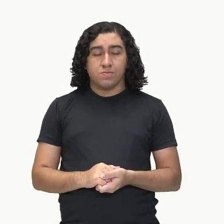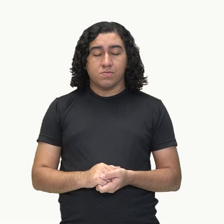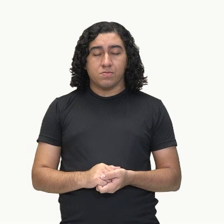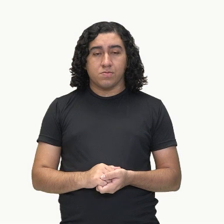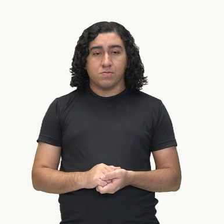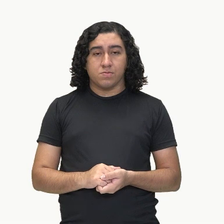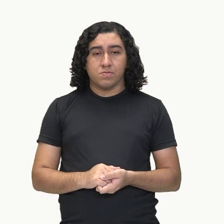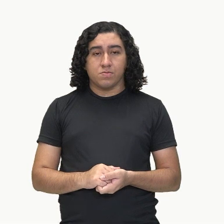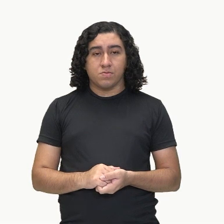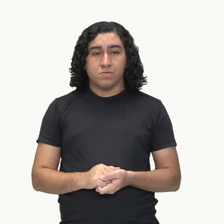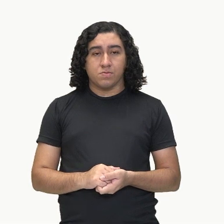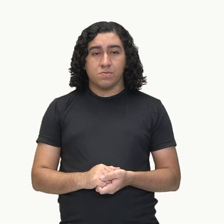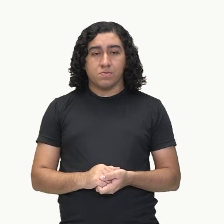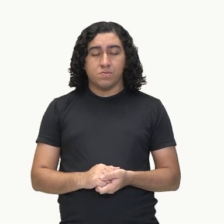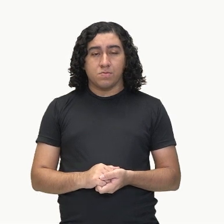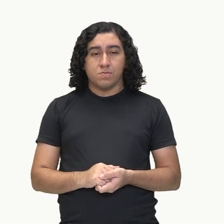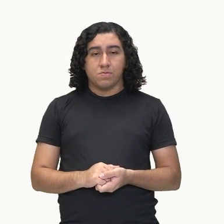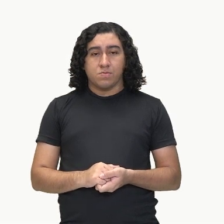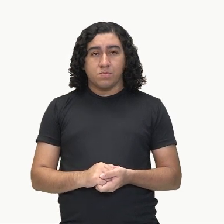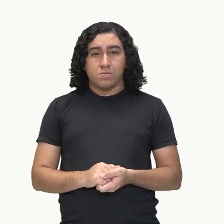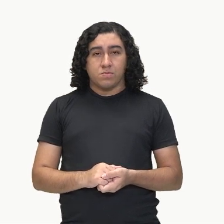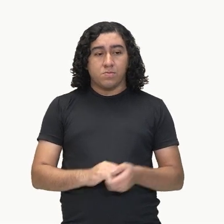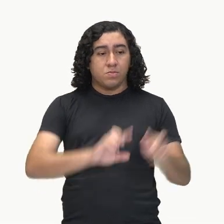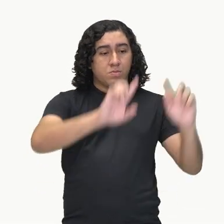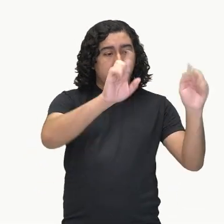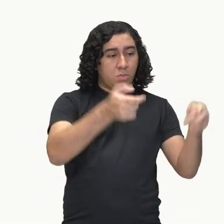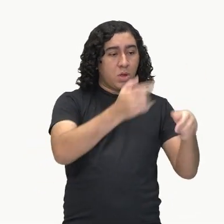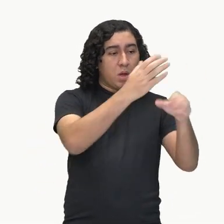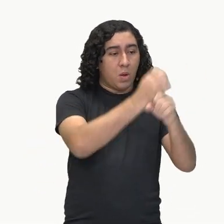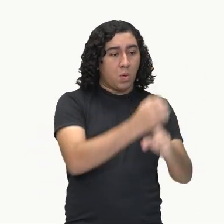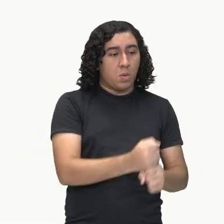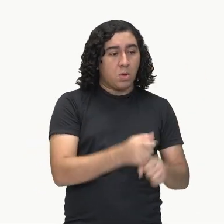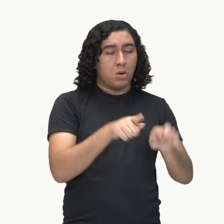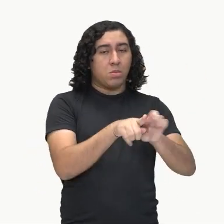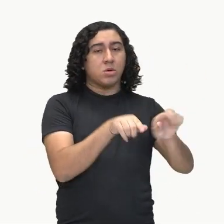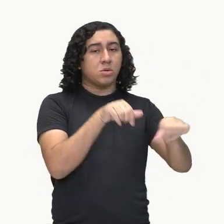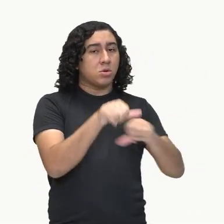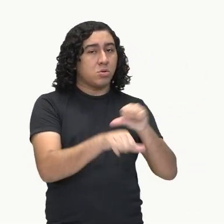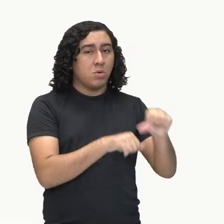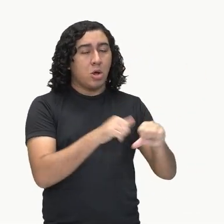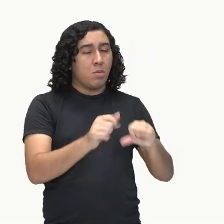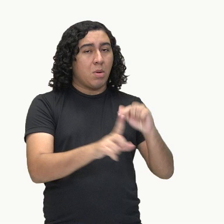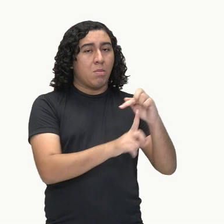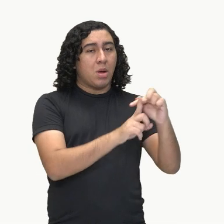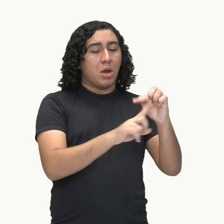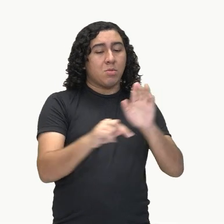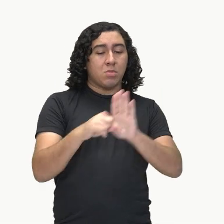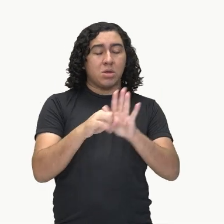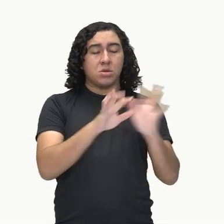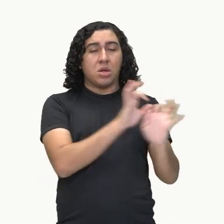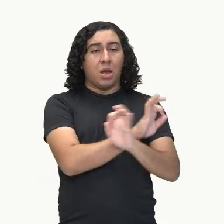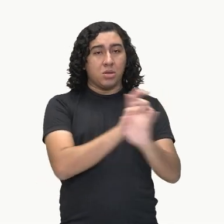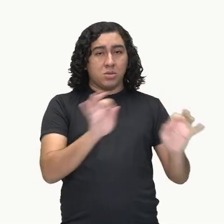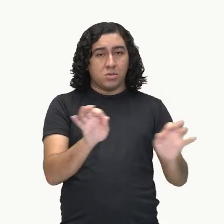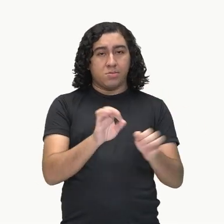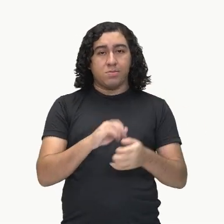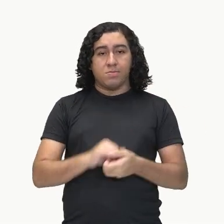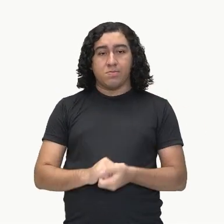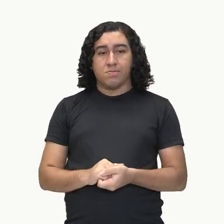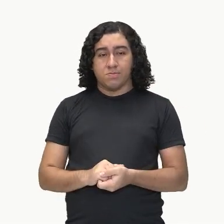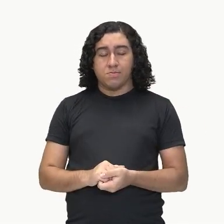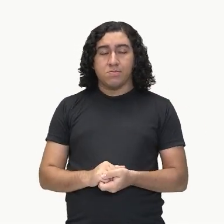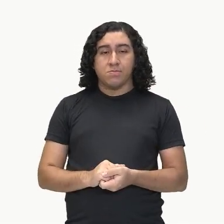estes de dentro do parêntese, todo esse polinômio, sem alterar o sinal de ninguém. Então, nós